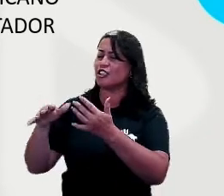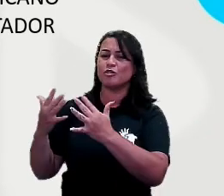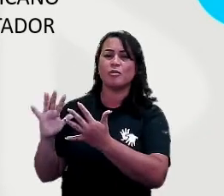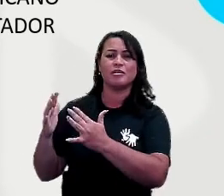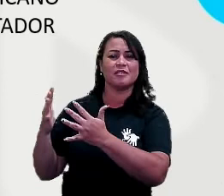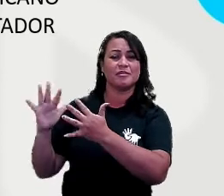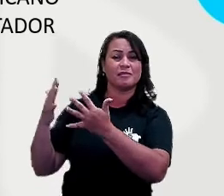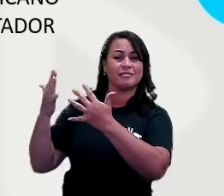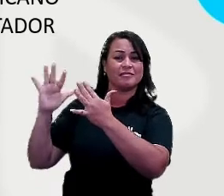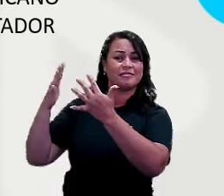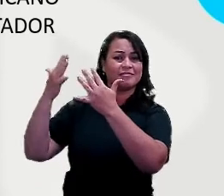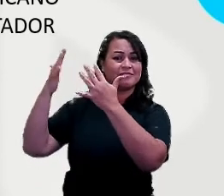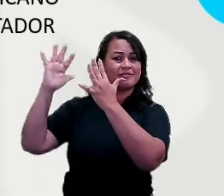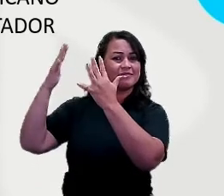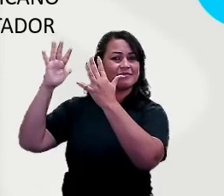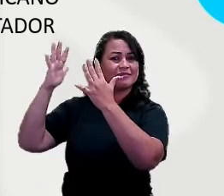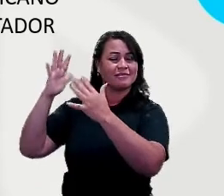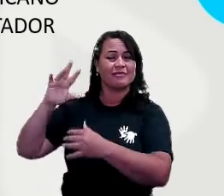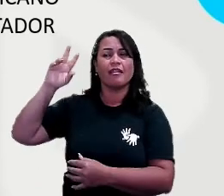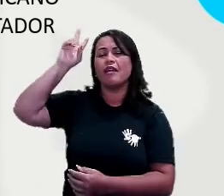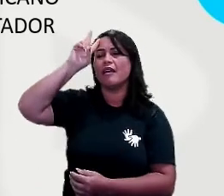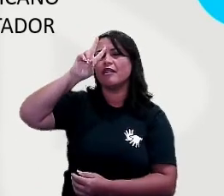apareces risonho e sobrancelha,